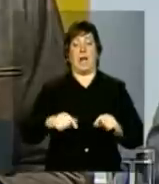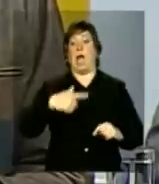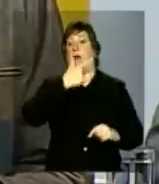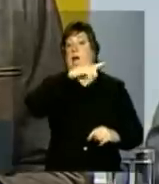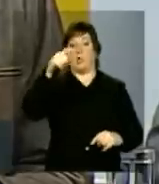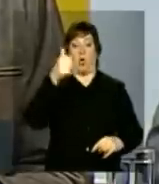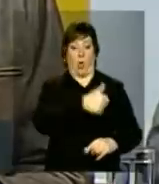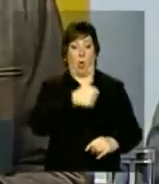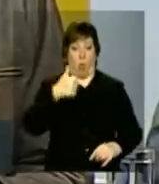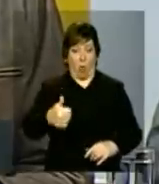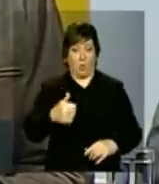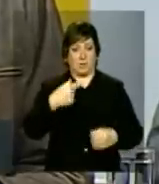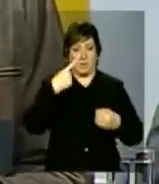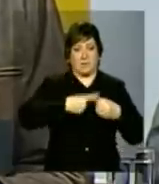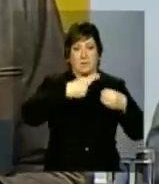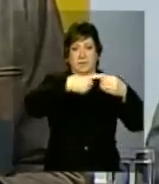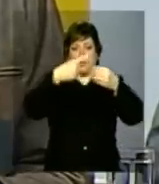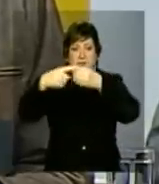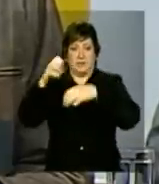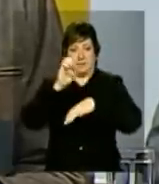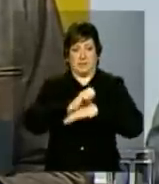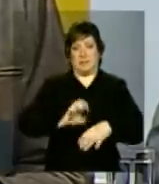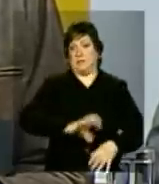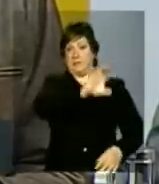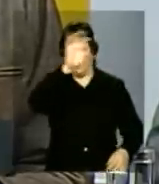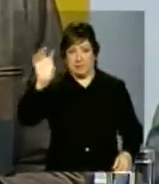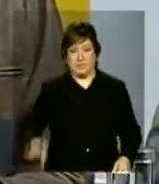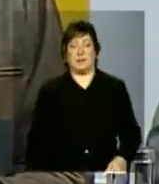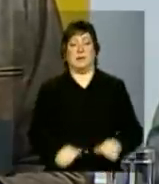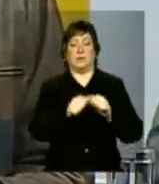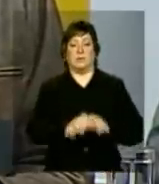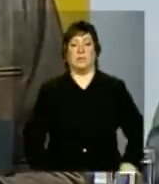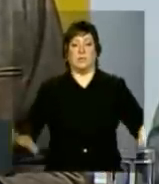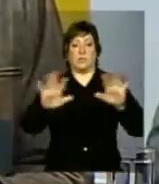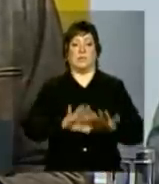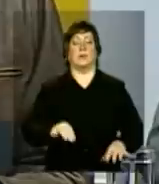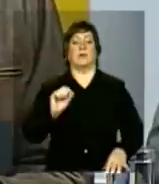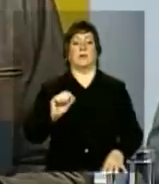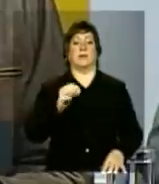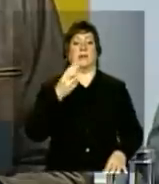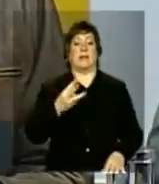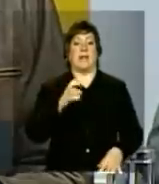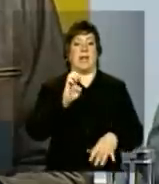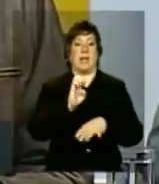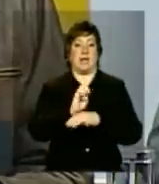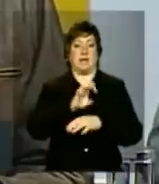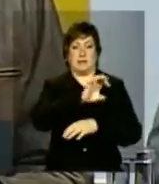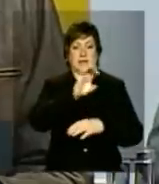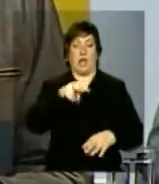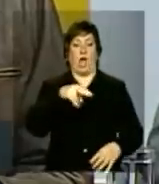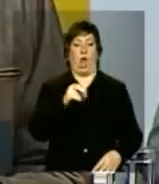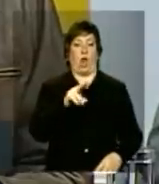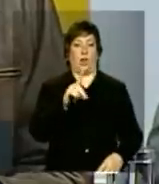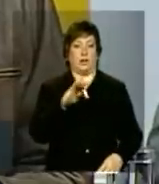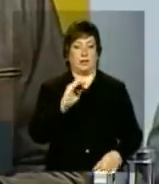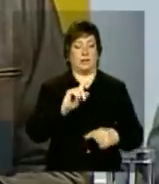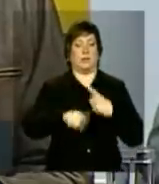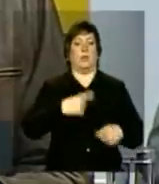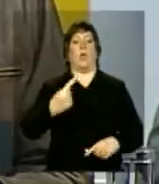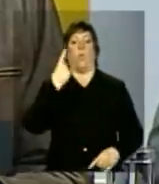sedes estão distribuídas por três estados do Nordeste um da região